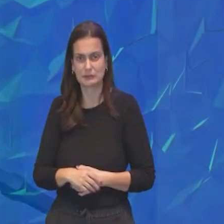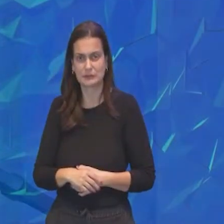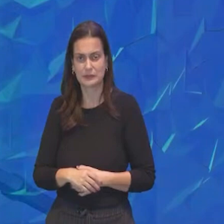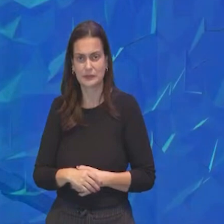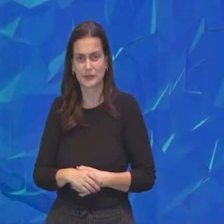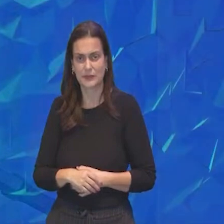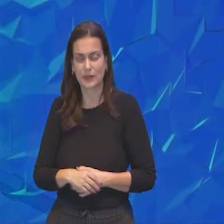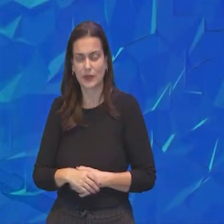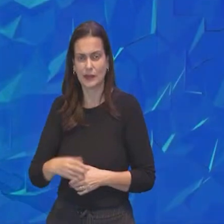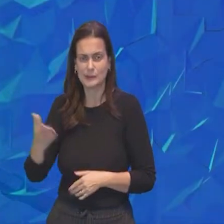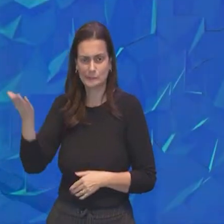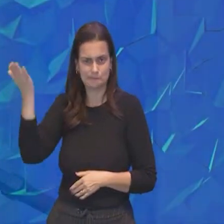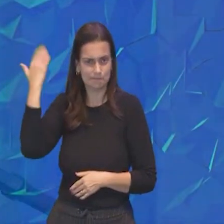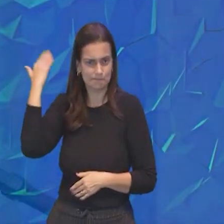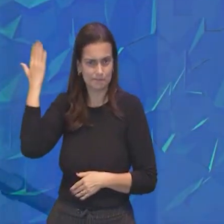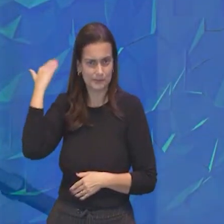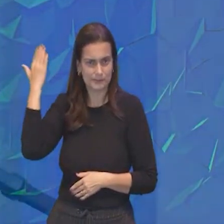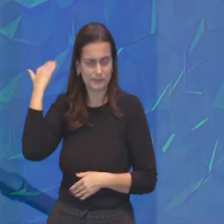Já naquele tempo,